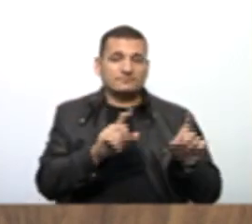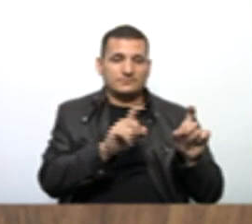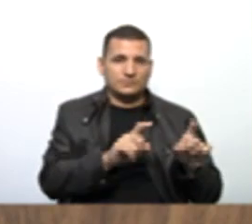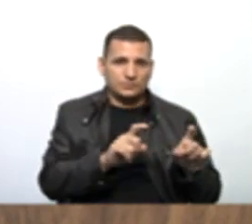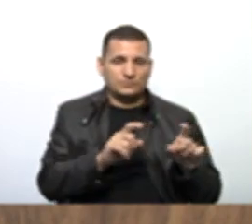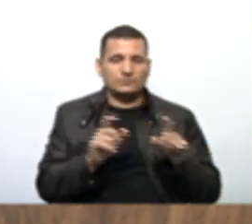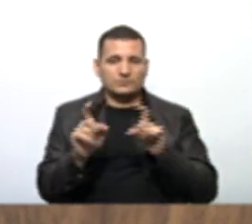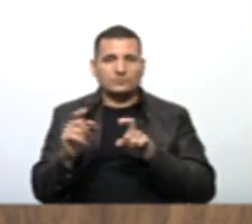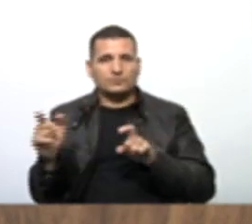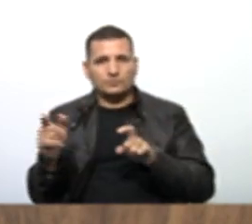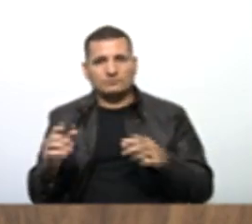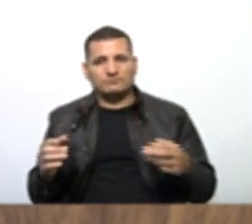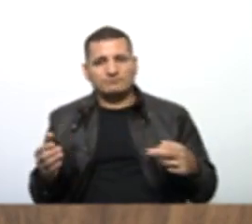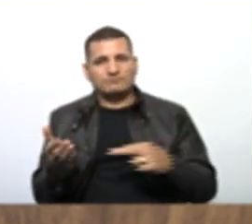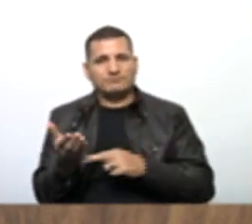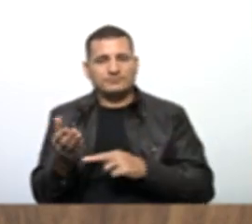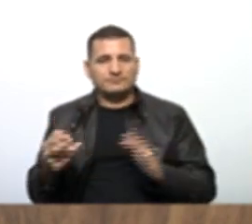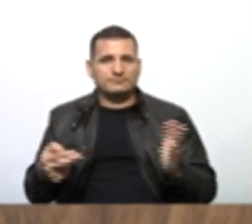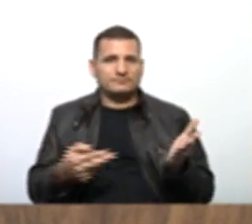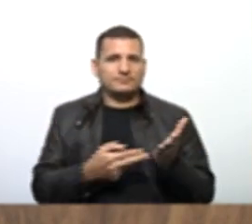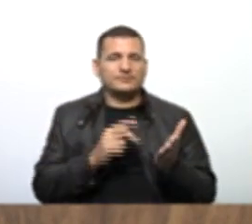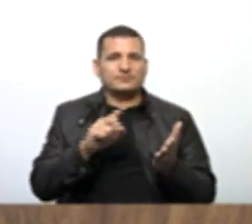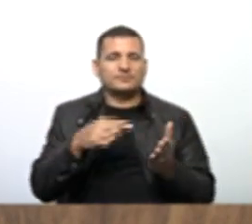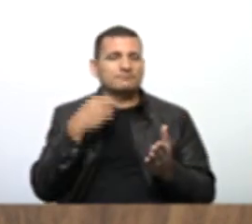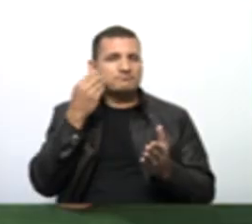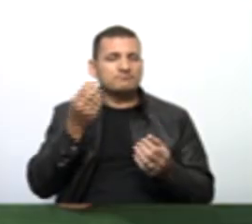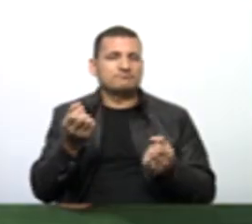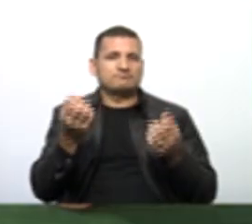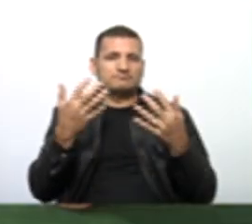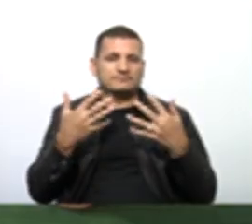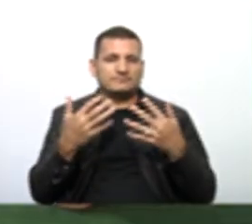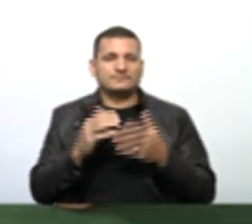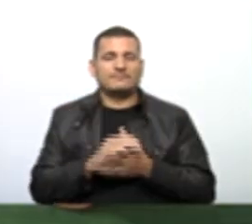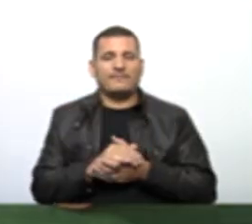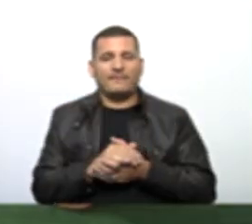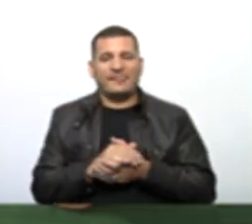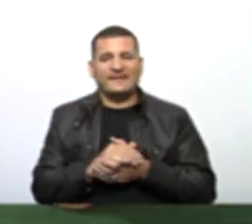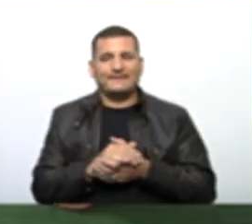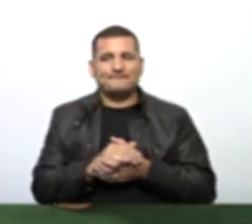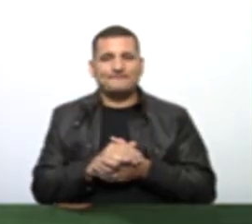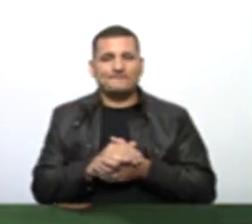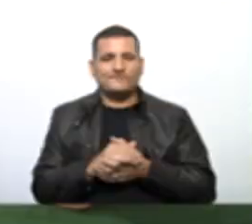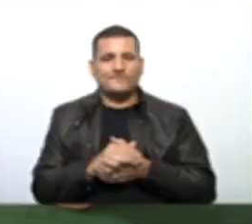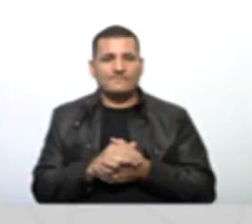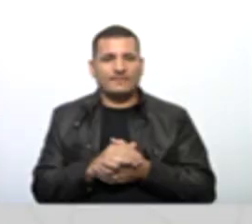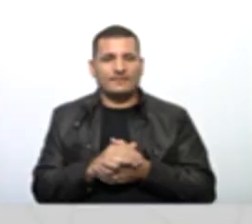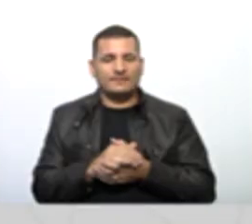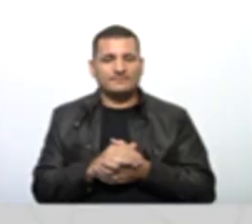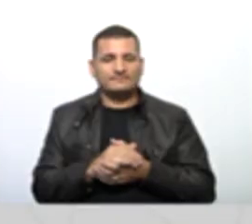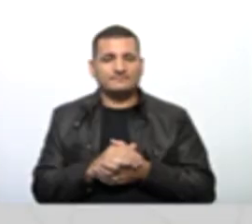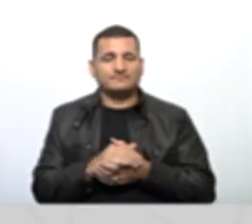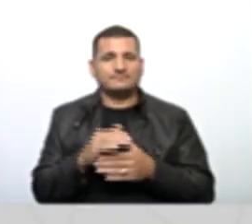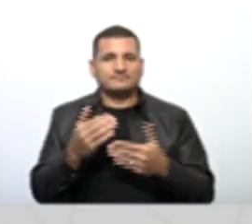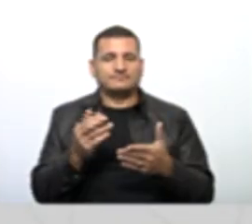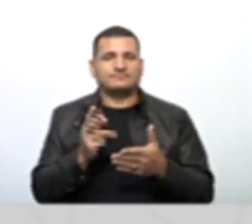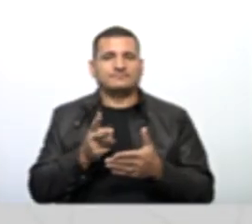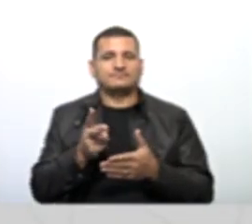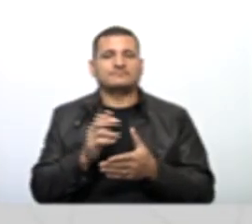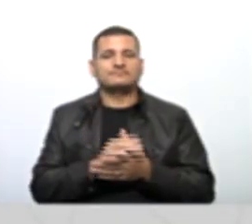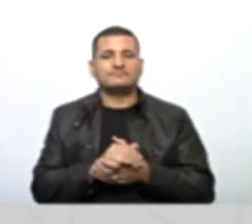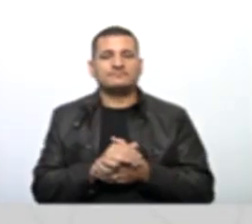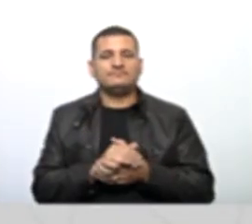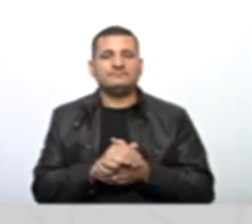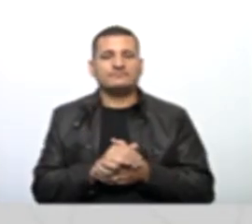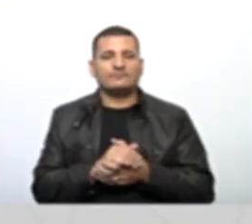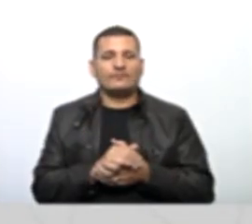casa e depois traz essa experiência aqui pra gente tá bom isso mesmo obrigado pela dica você então continuar aqui o nosso slide né